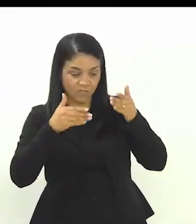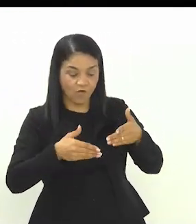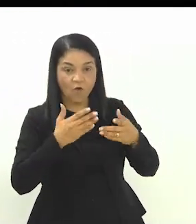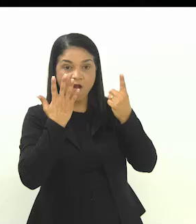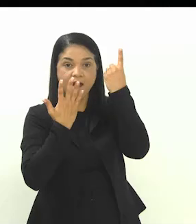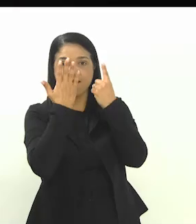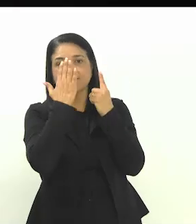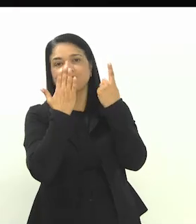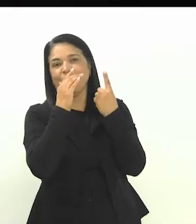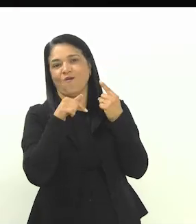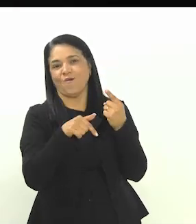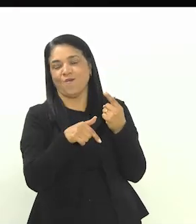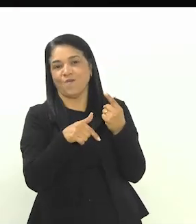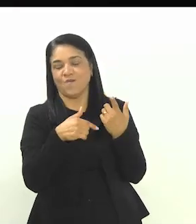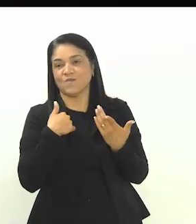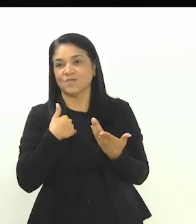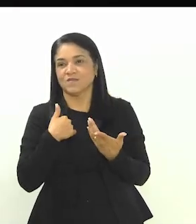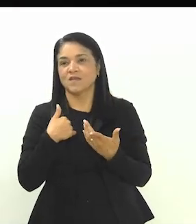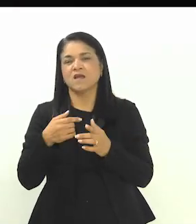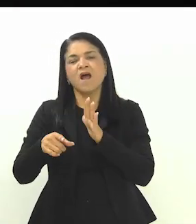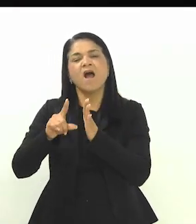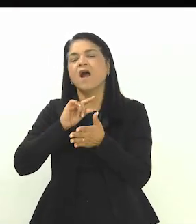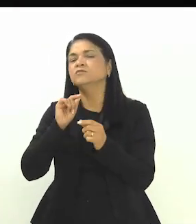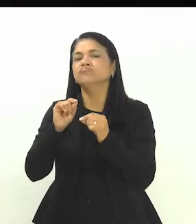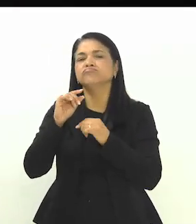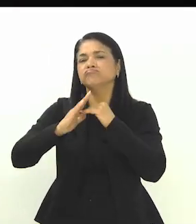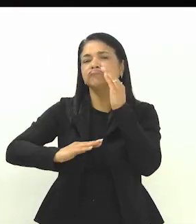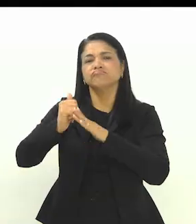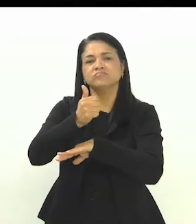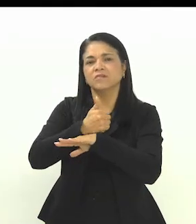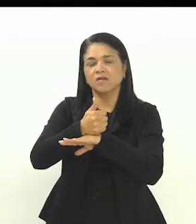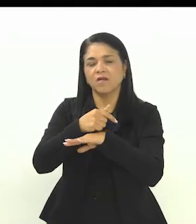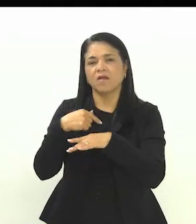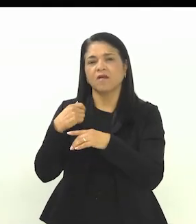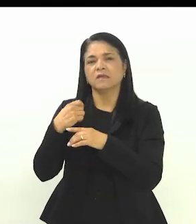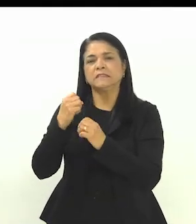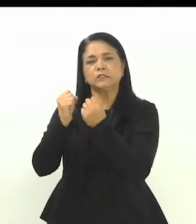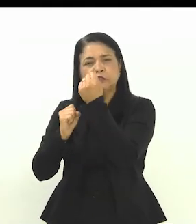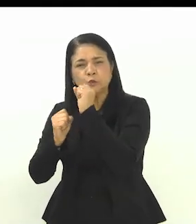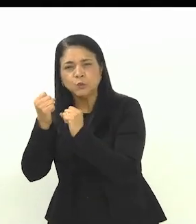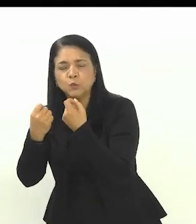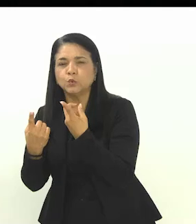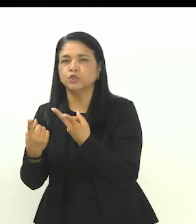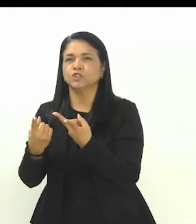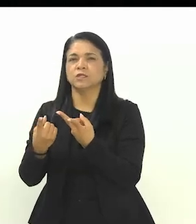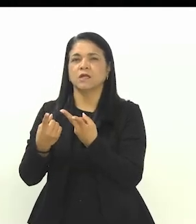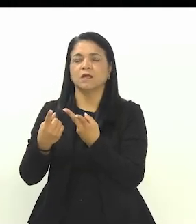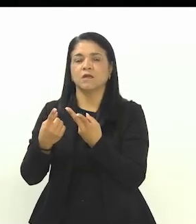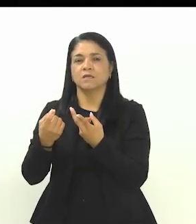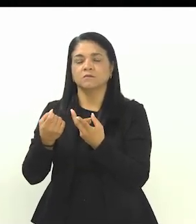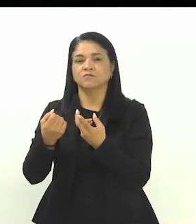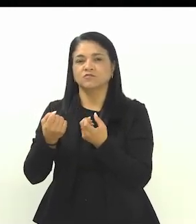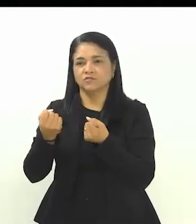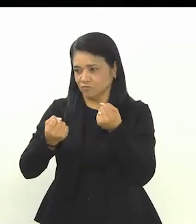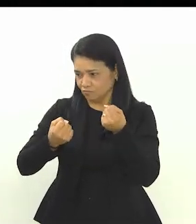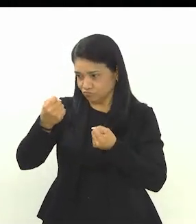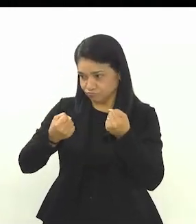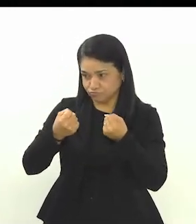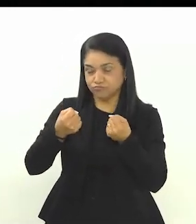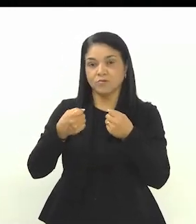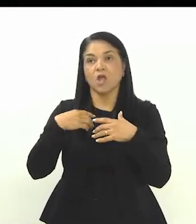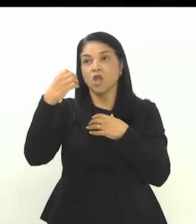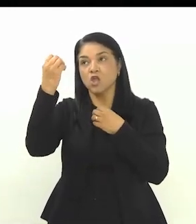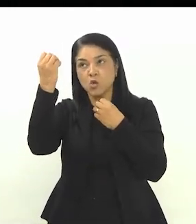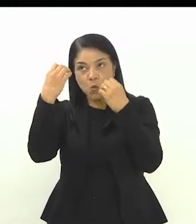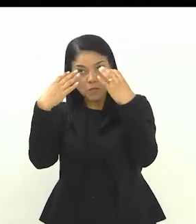carnaval, só de desfile. E o que você fazia paralelo? A iluminação, de modo geral? Eu trabalhei em indústria, em empresas de automação, empresa